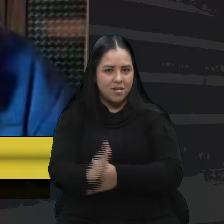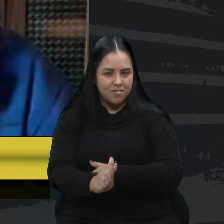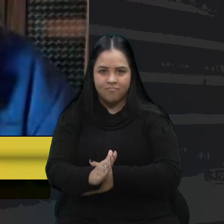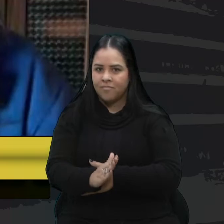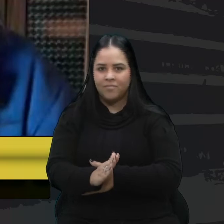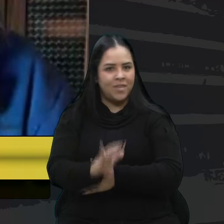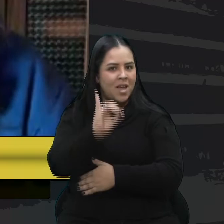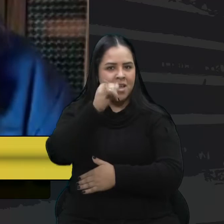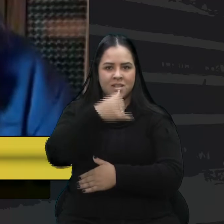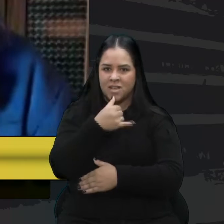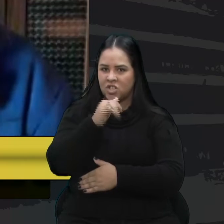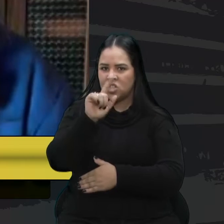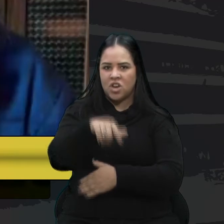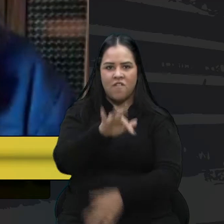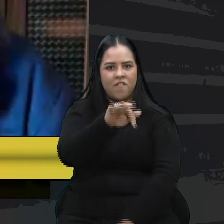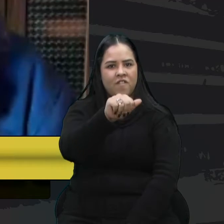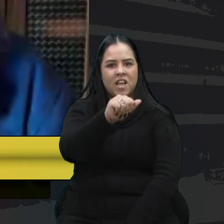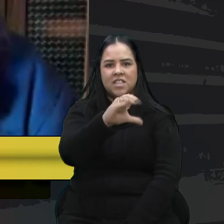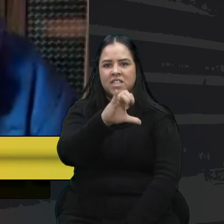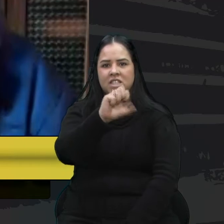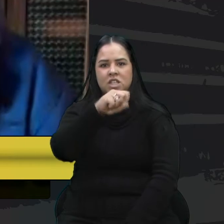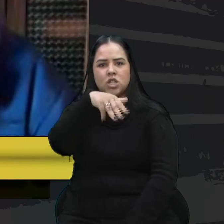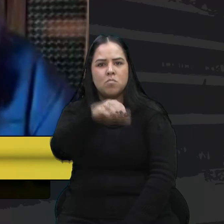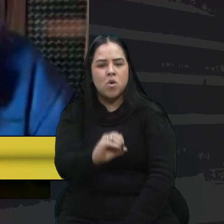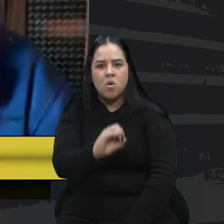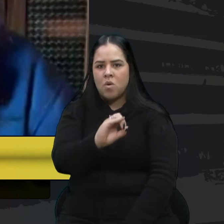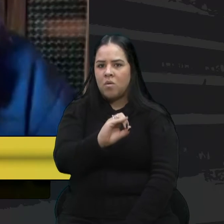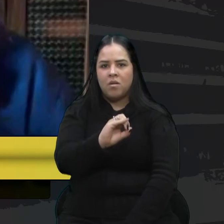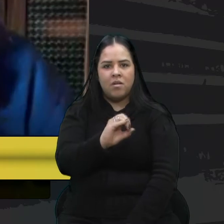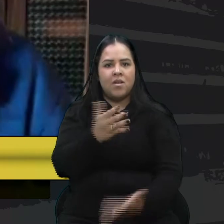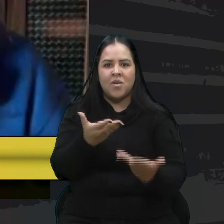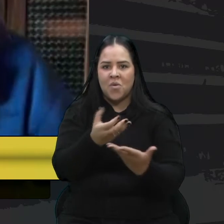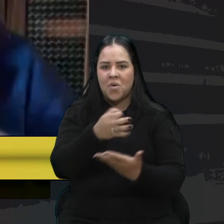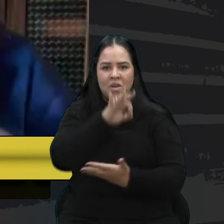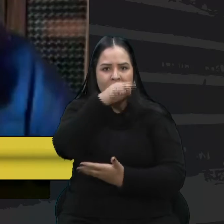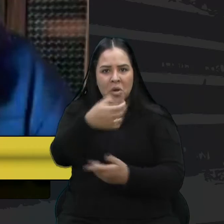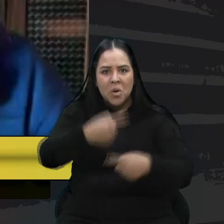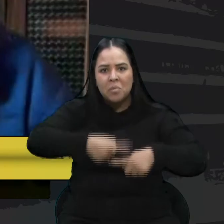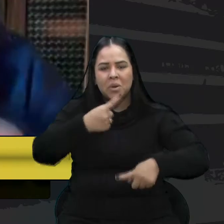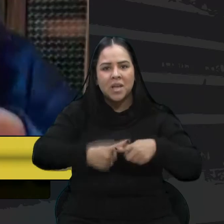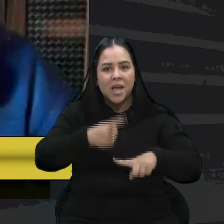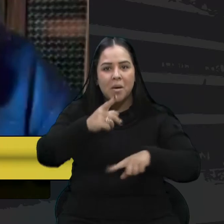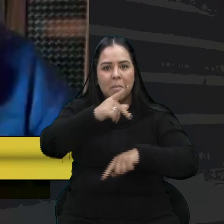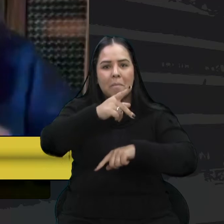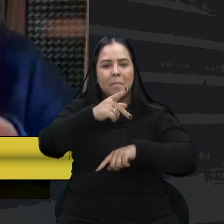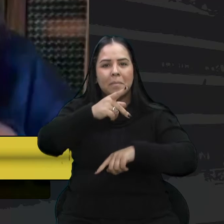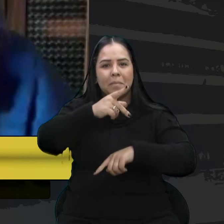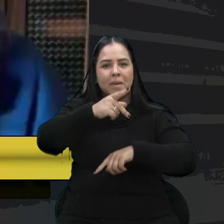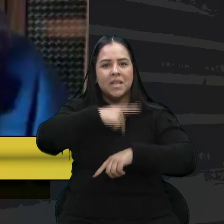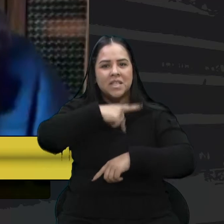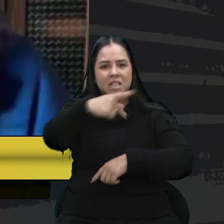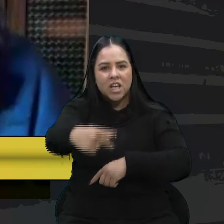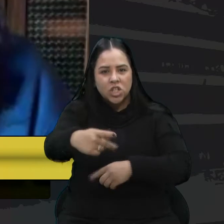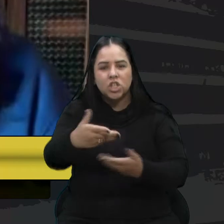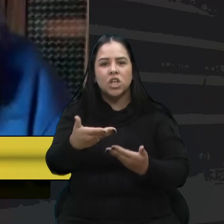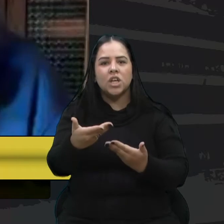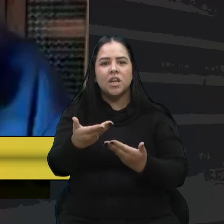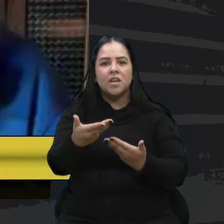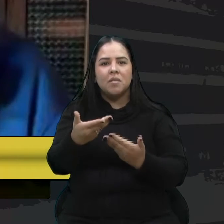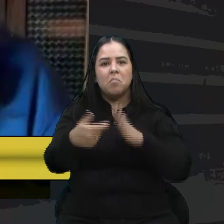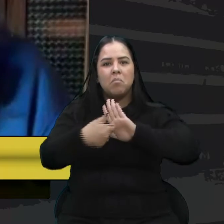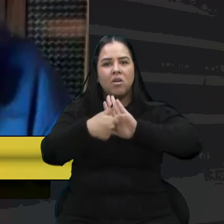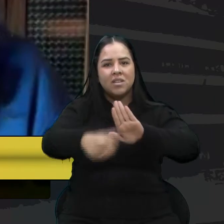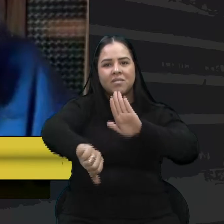beira o fascismo, isso é um absurdo, porque é um presidente que coloca o país numa crise. E se nós